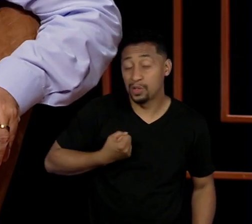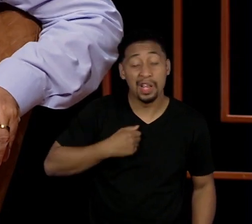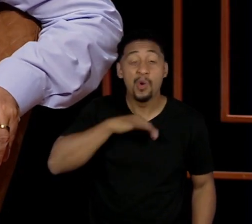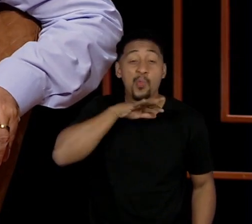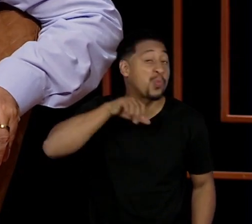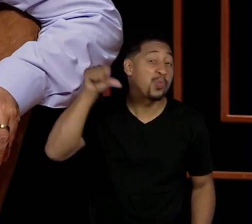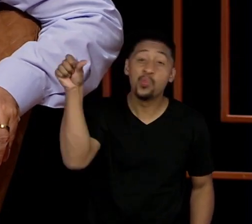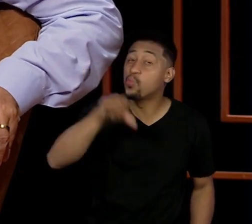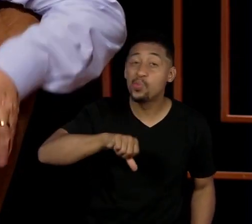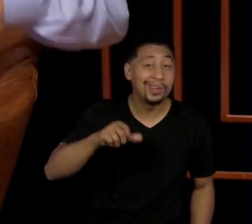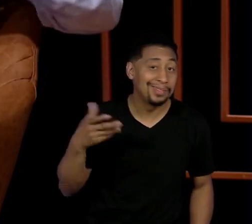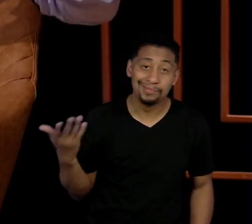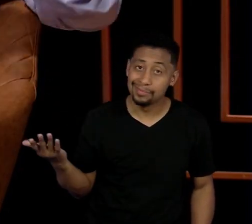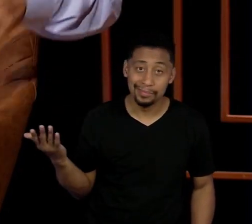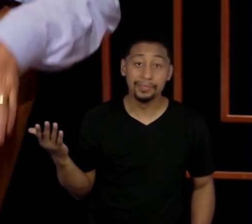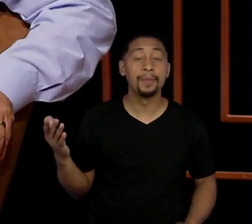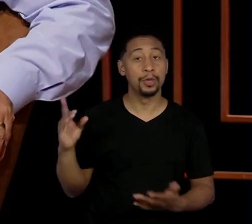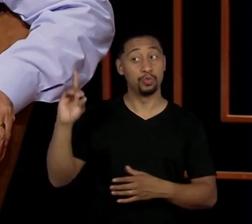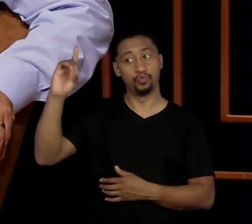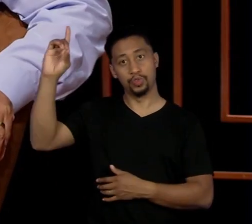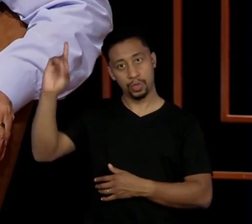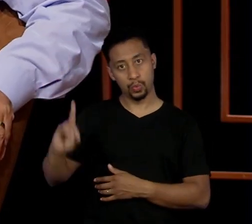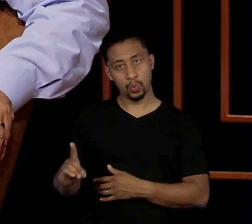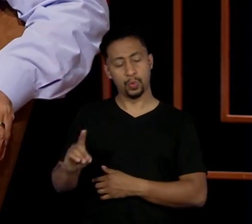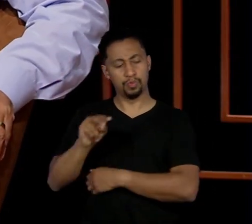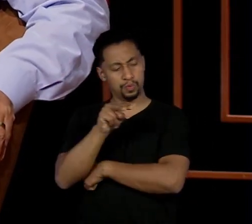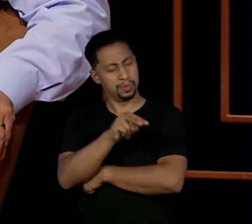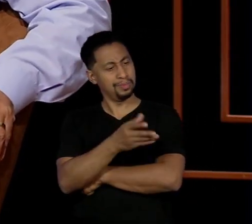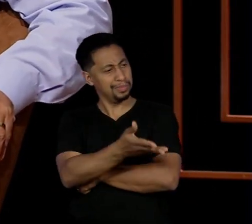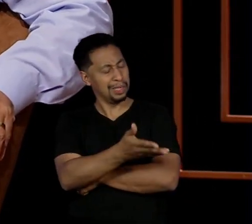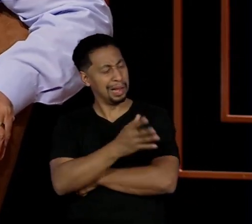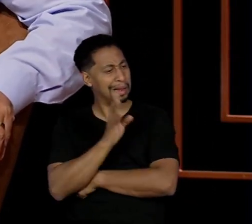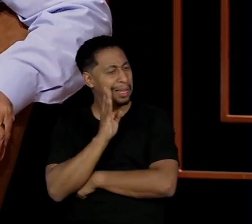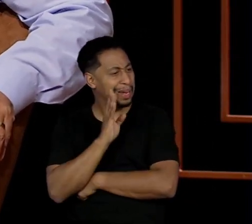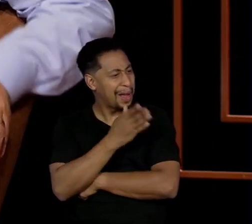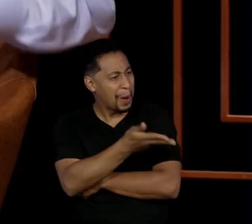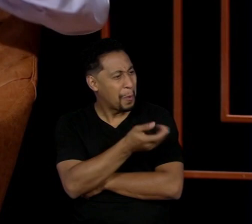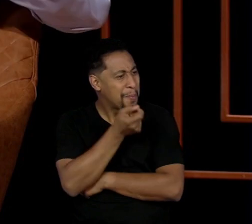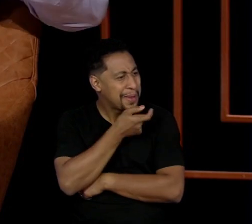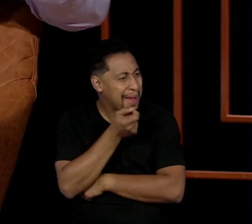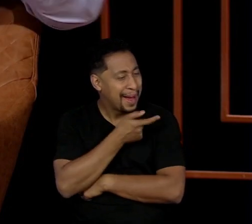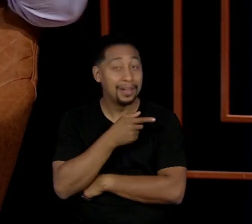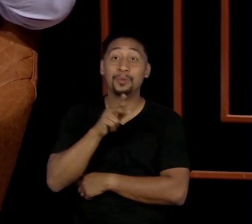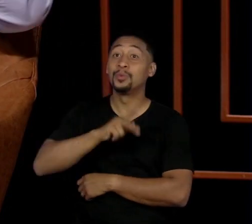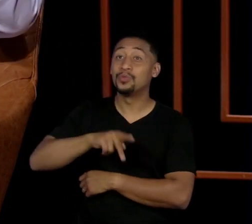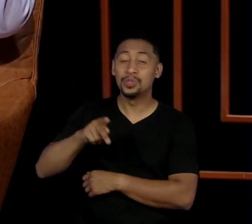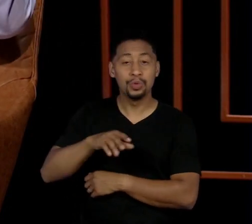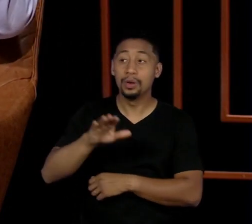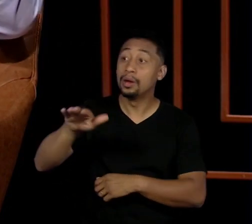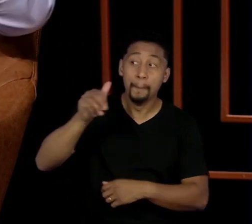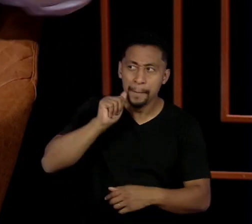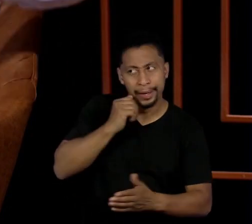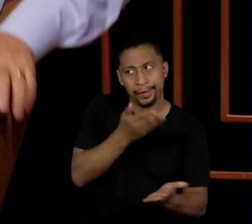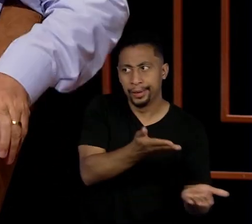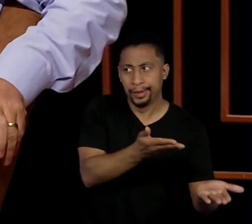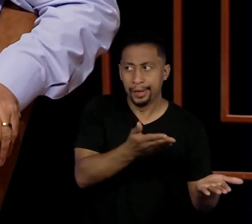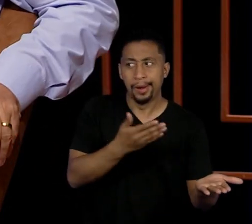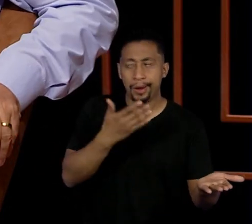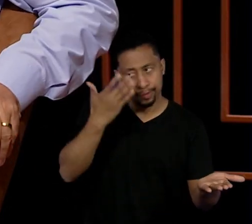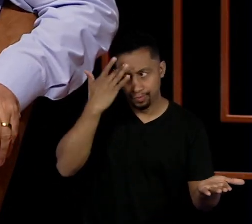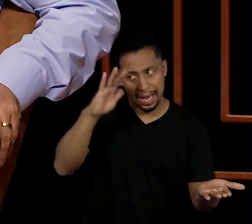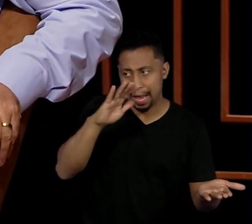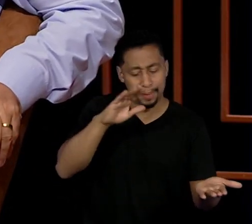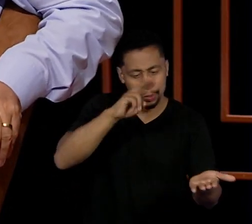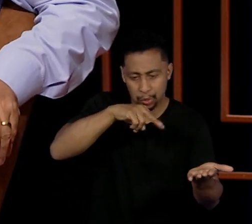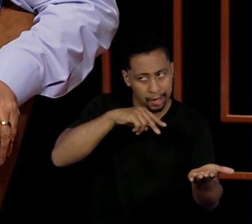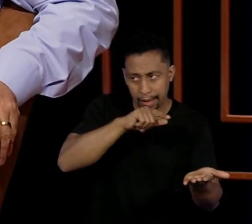mas geralmente o diretor, o professor fala, pô, mas ele é divertidão, ele é mó barato. Aí eu não sei, alguma coisa foi linkando na minha mãe que ela